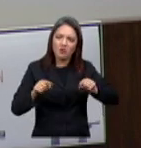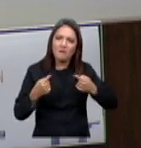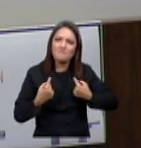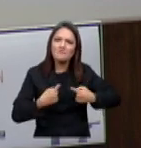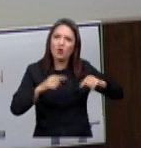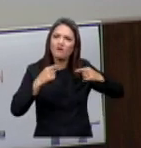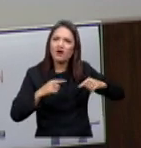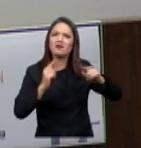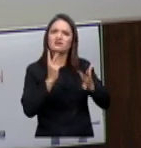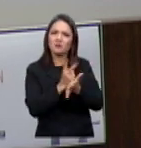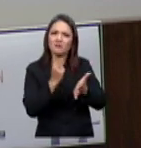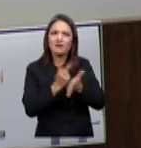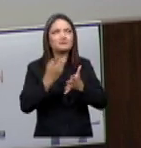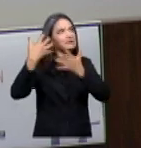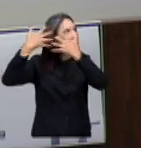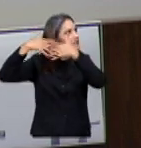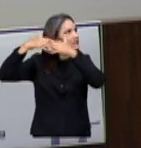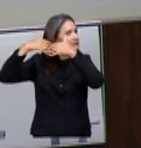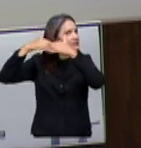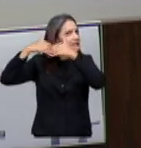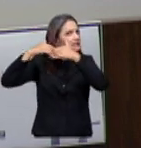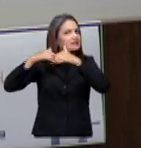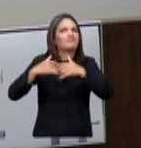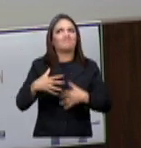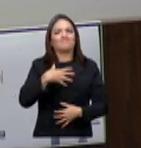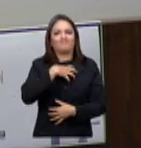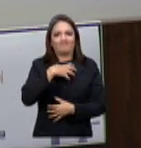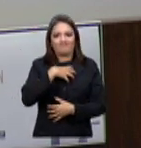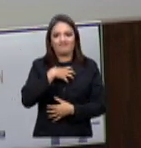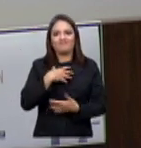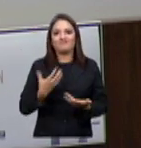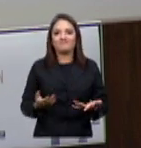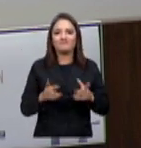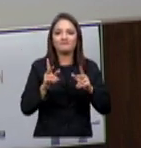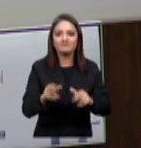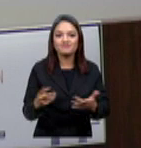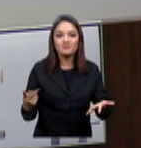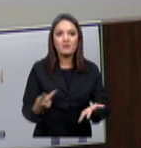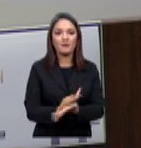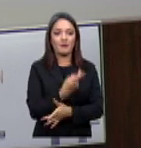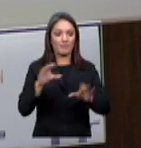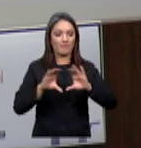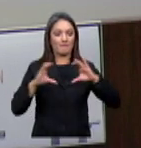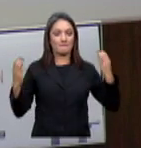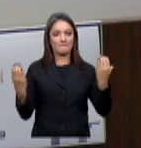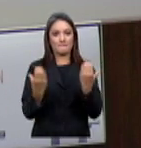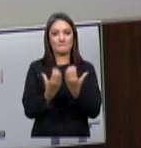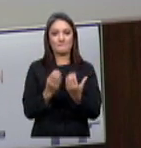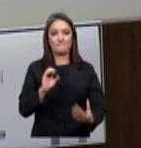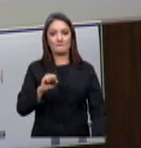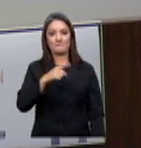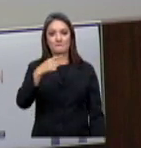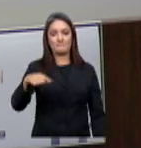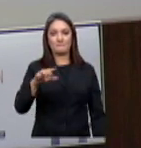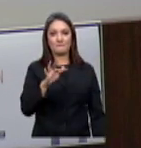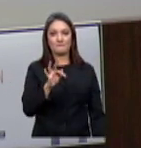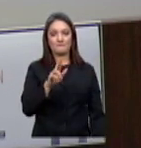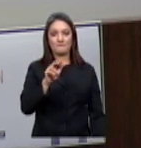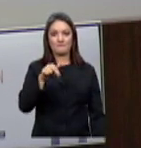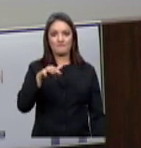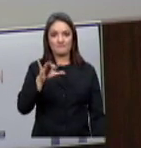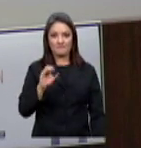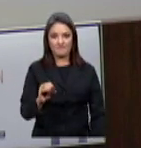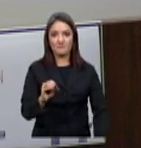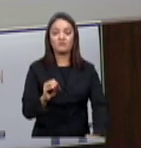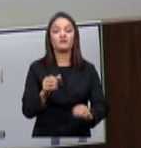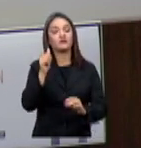não era esse o desassossego que na conferência de São Francisco em 1945 motivo Alberto da